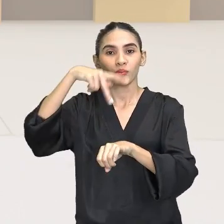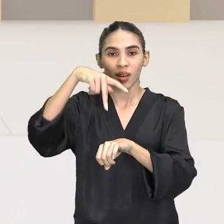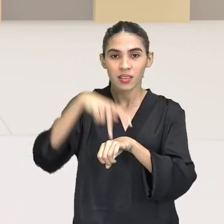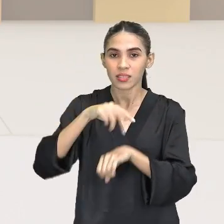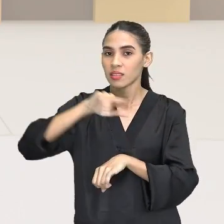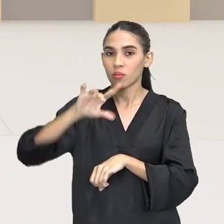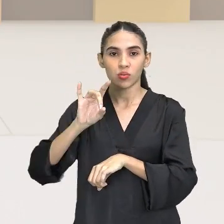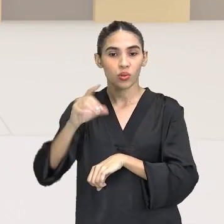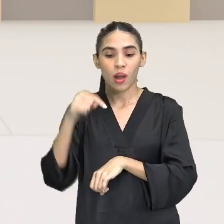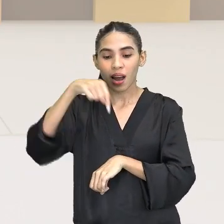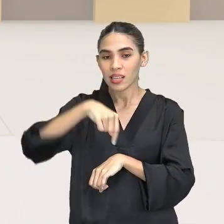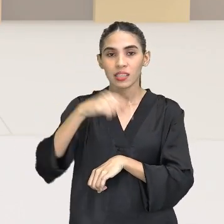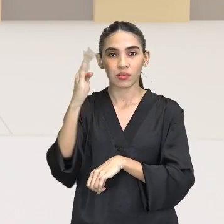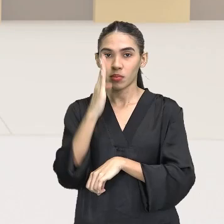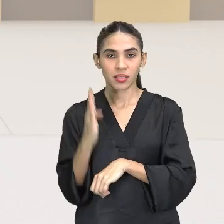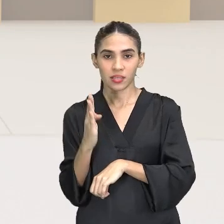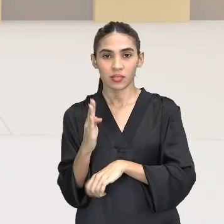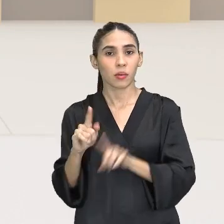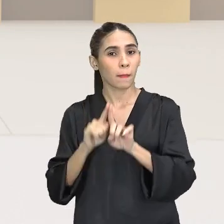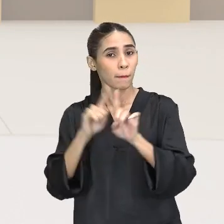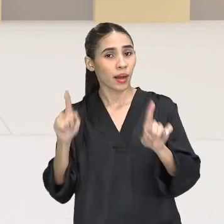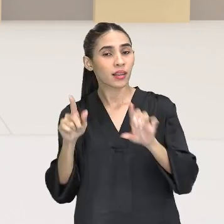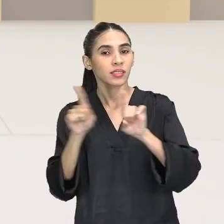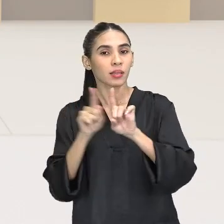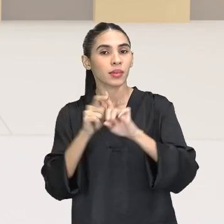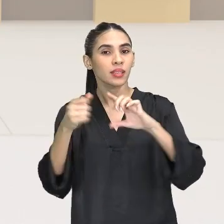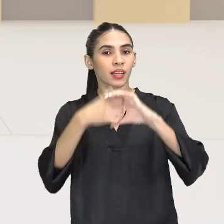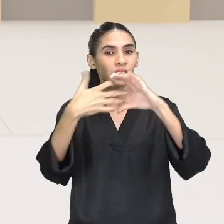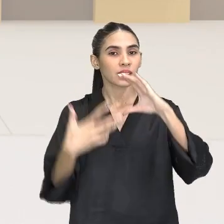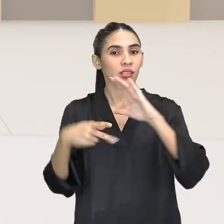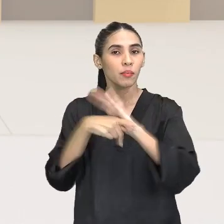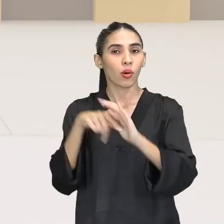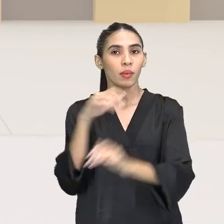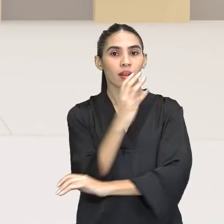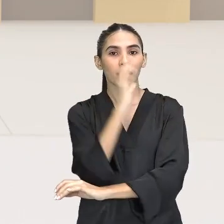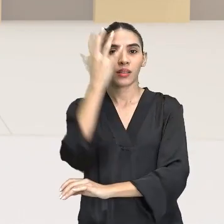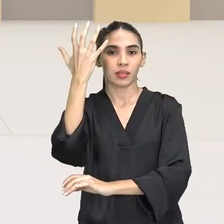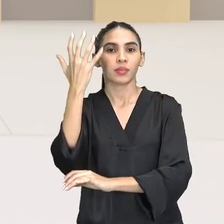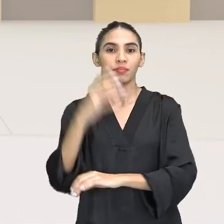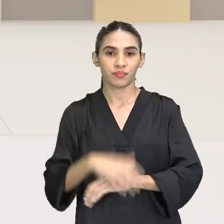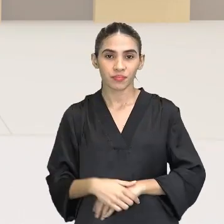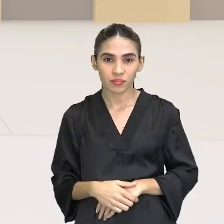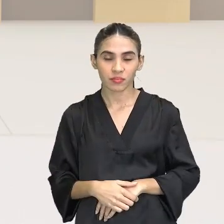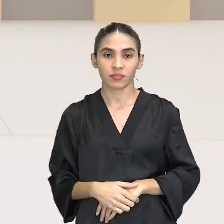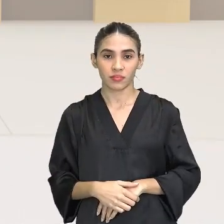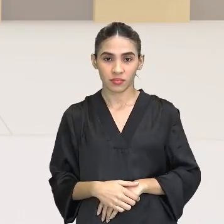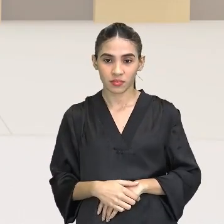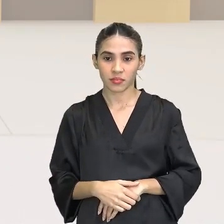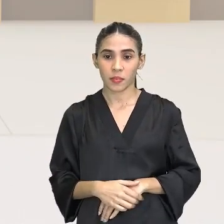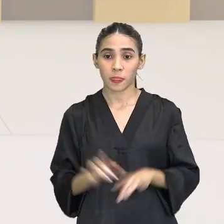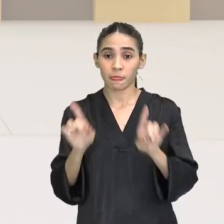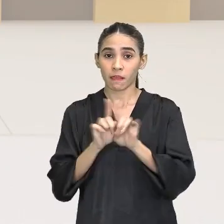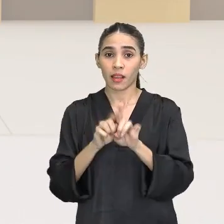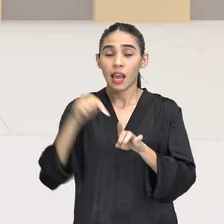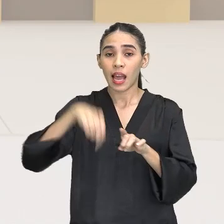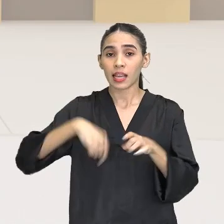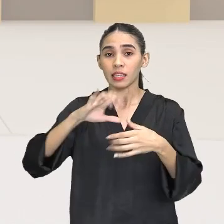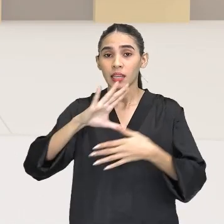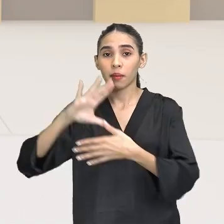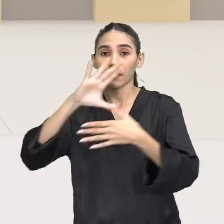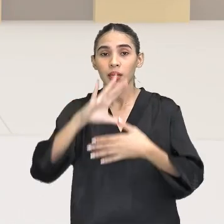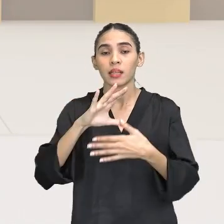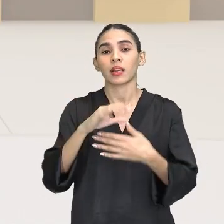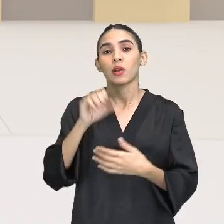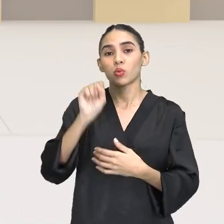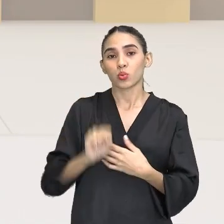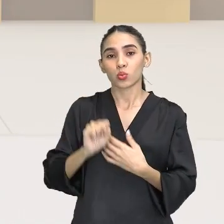só no nosso país, não só no Brasil, mas na característica do clima, na dinâmica climática, tanto aqui da América do Sul, quanto da América